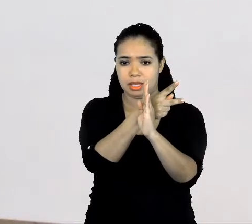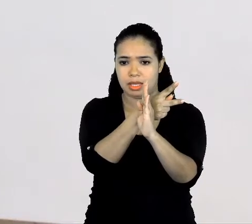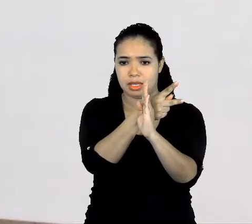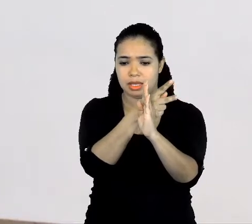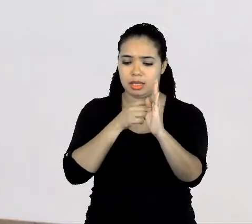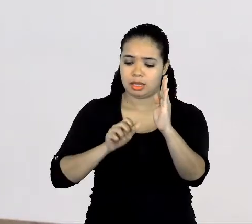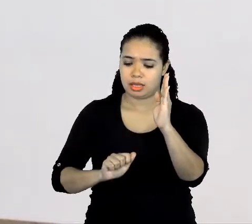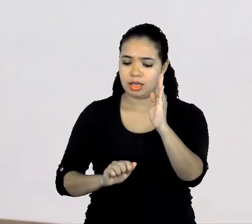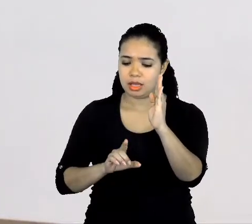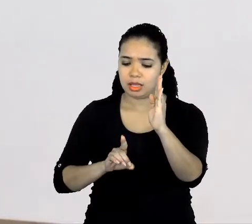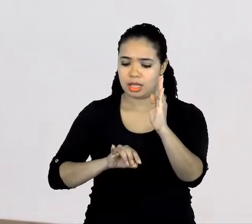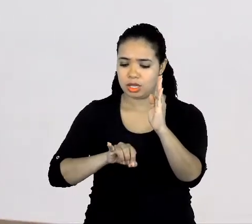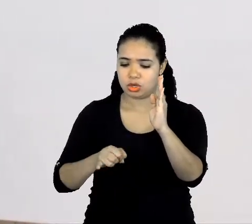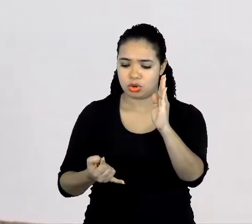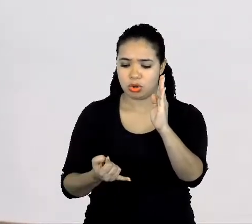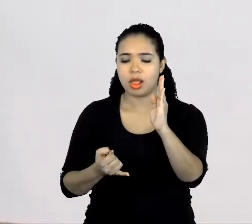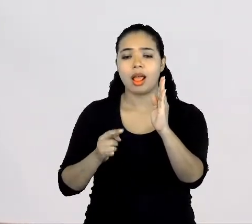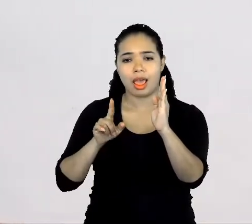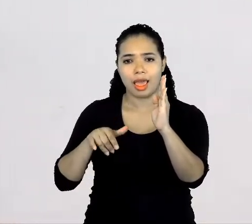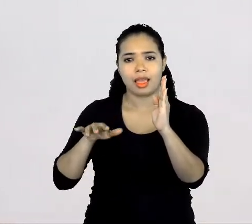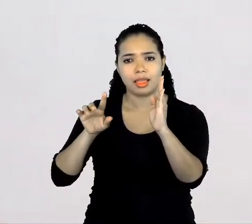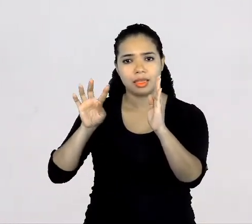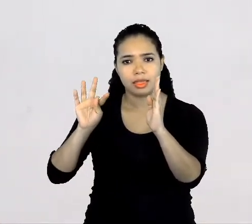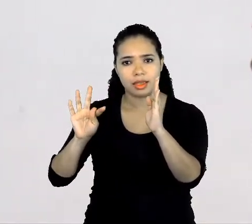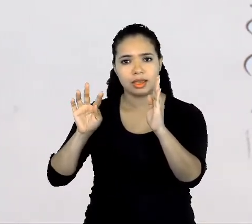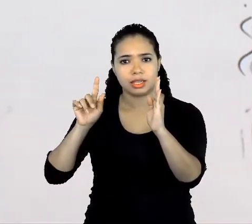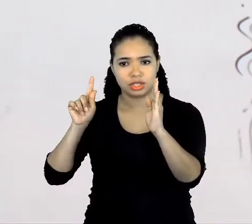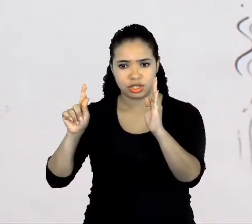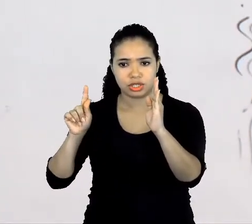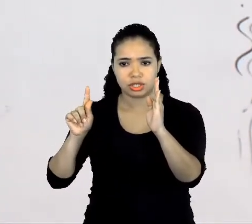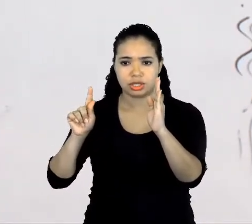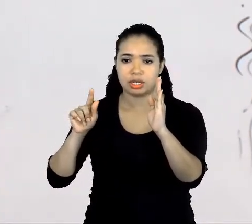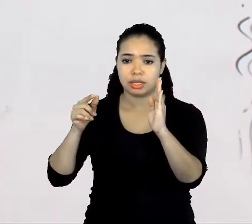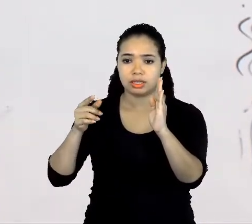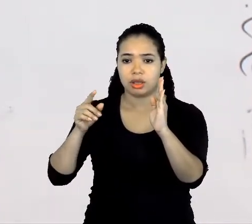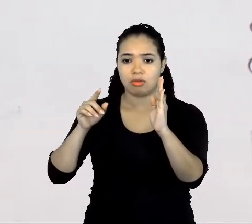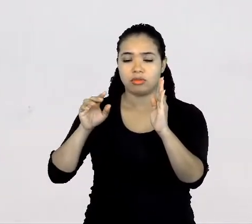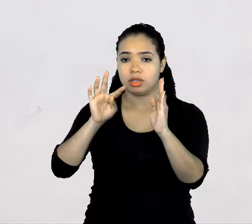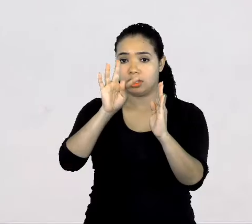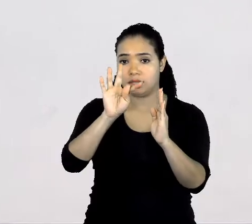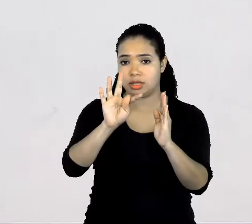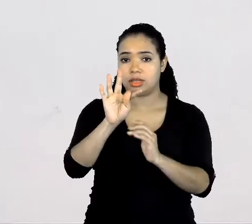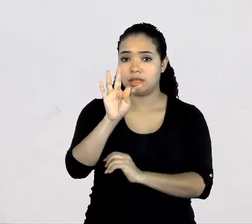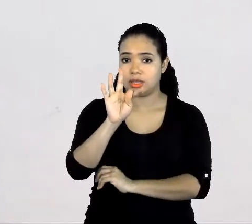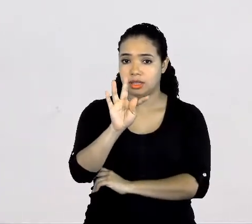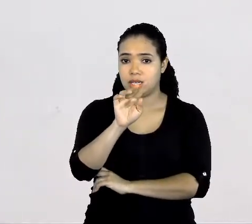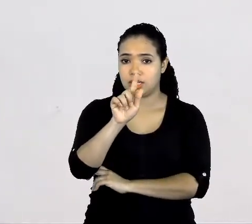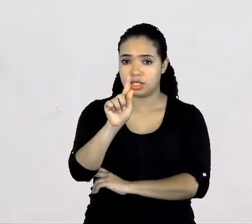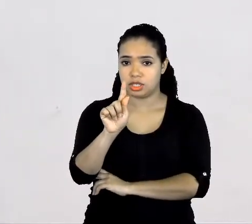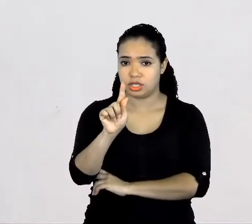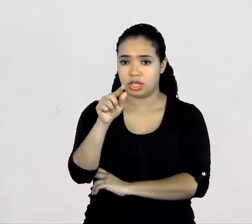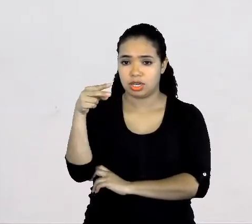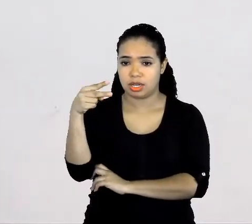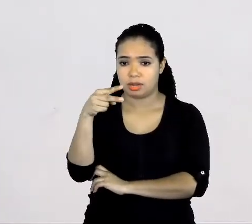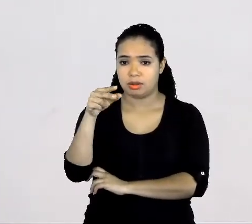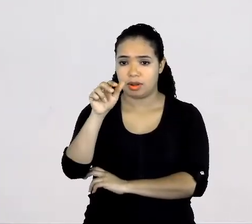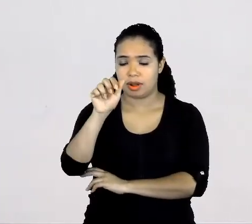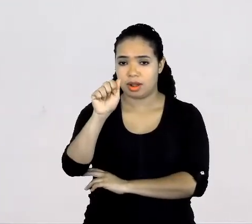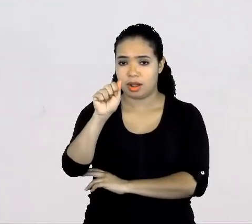cateto adjacente. Então, eu tenho cateto oposto sobre cateto